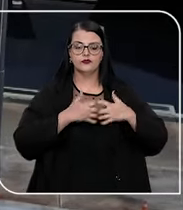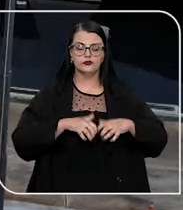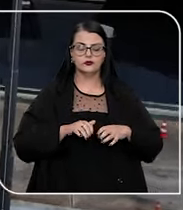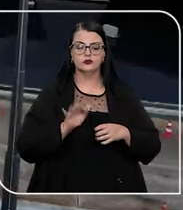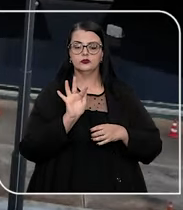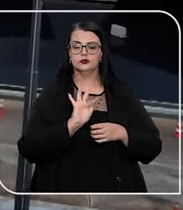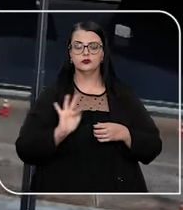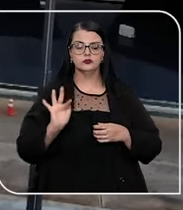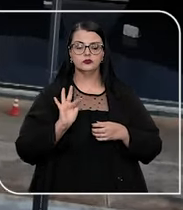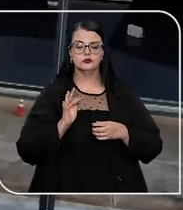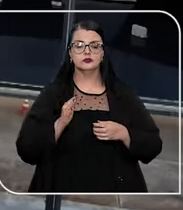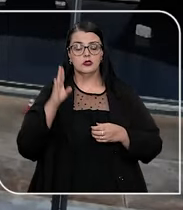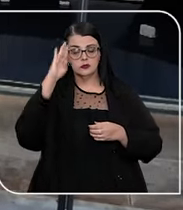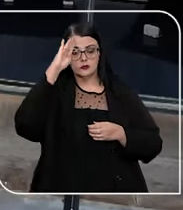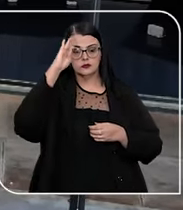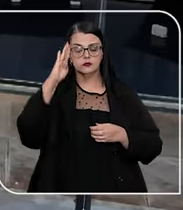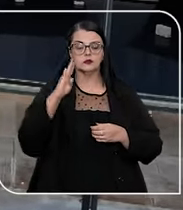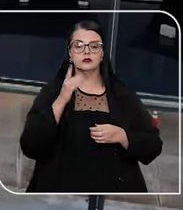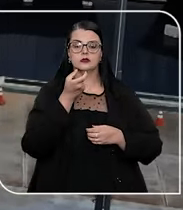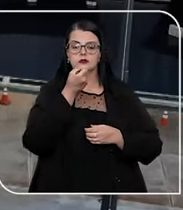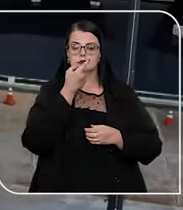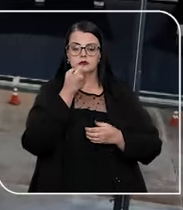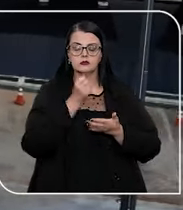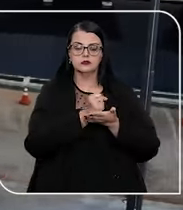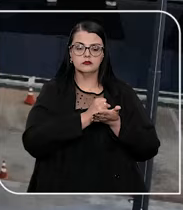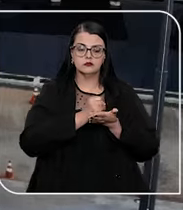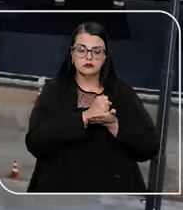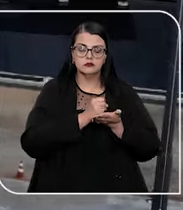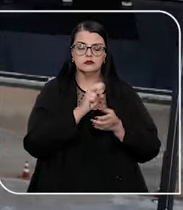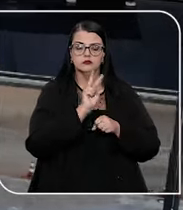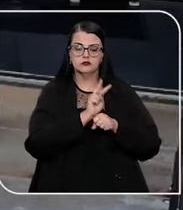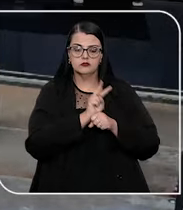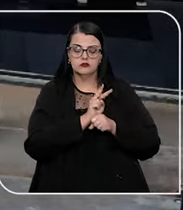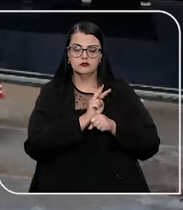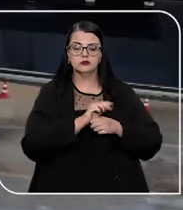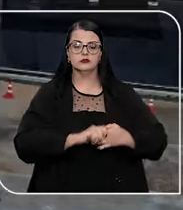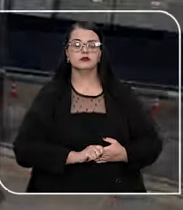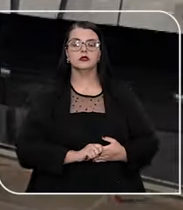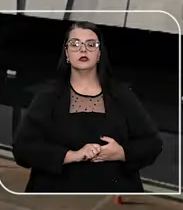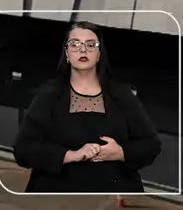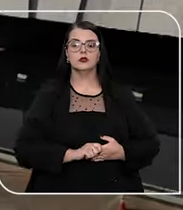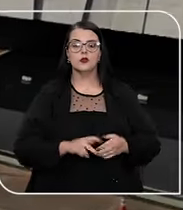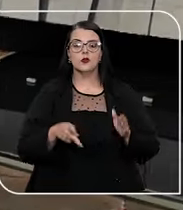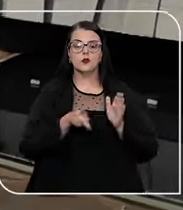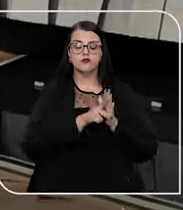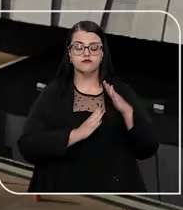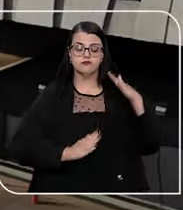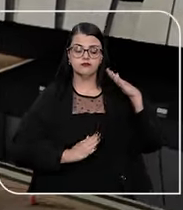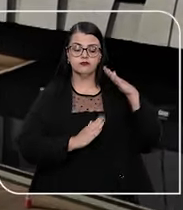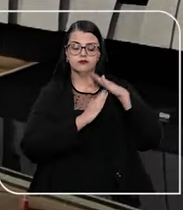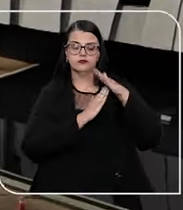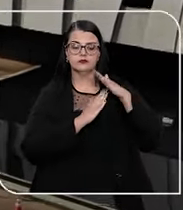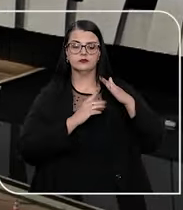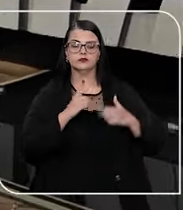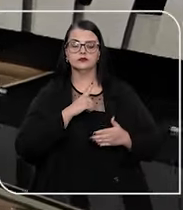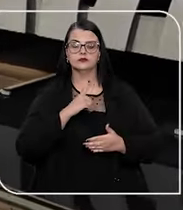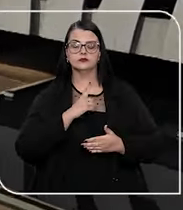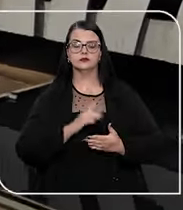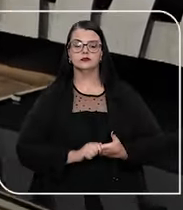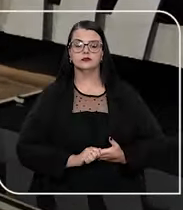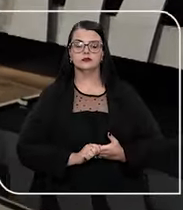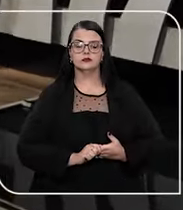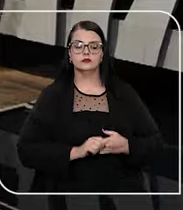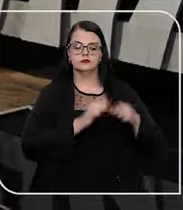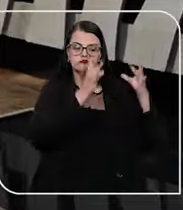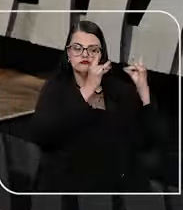funções no que se refere especificamente a propaganda de produtos sob controle sanitário essa competência mais limitada sendo